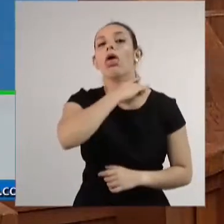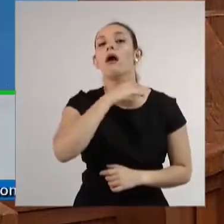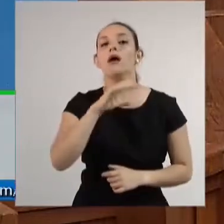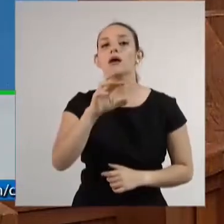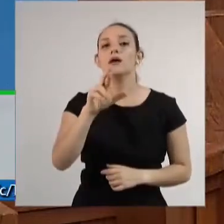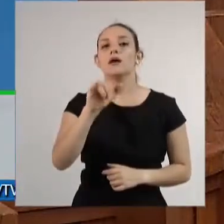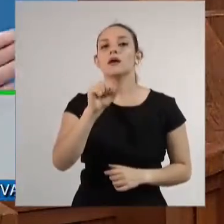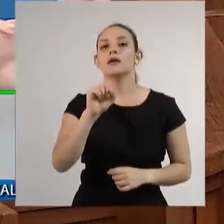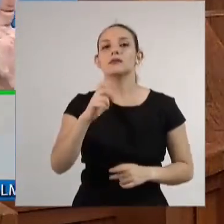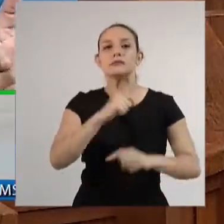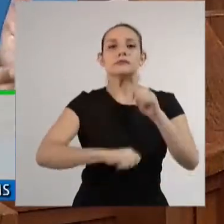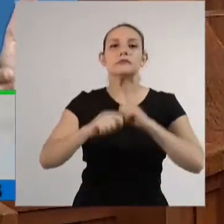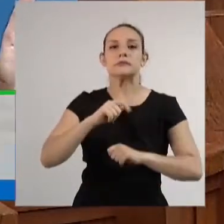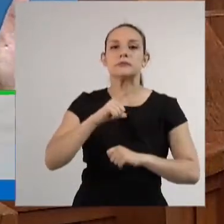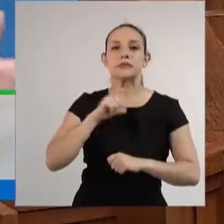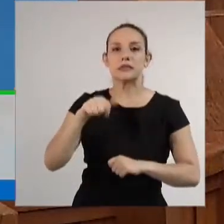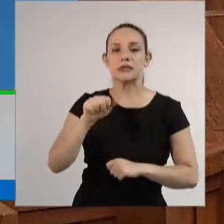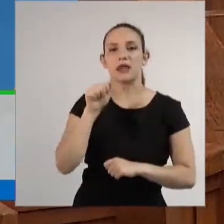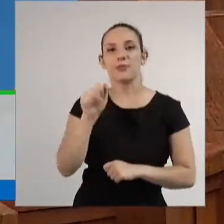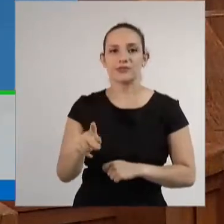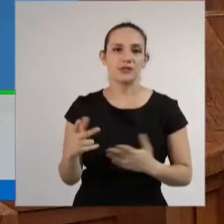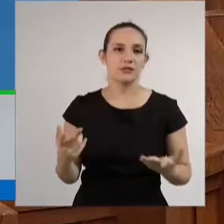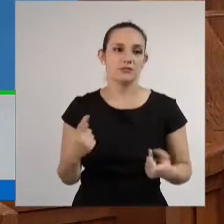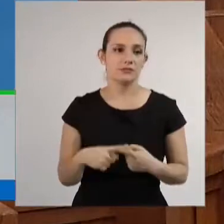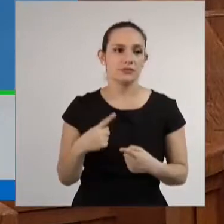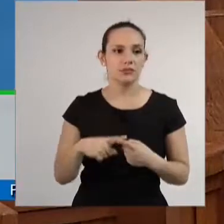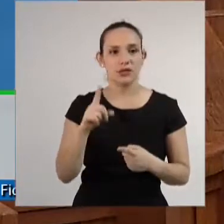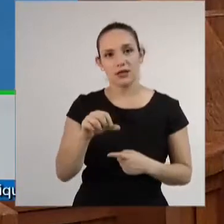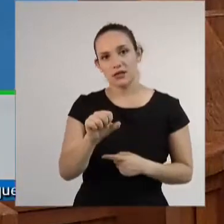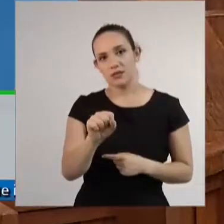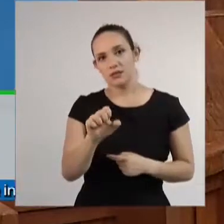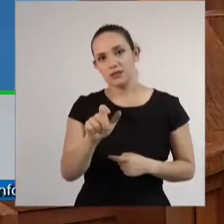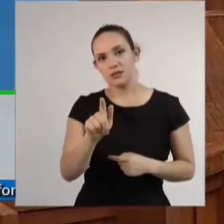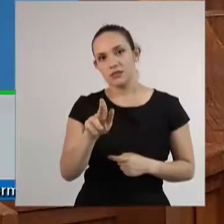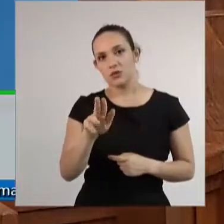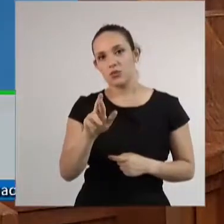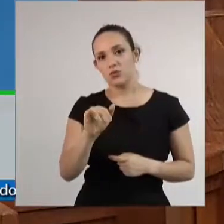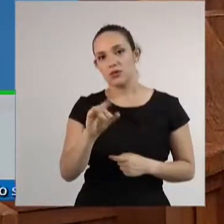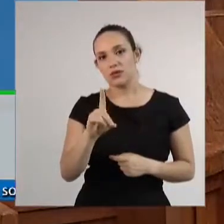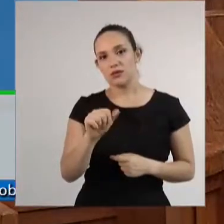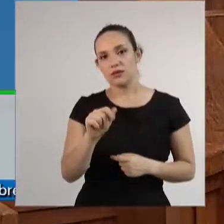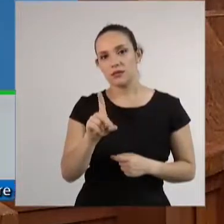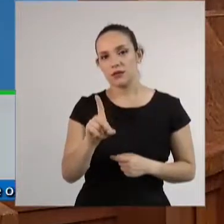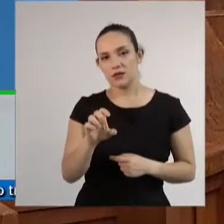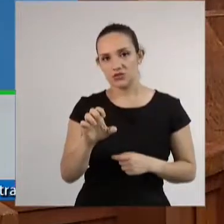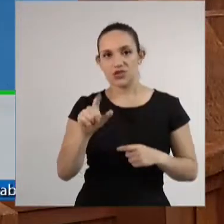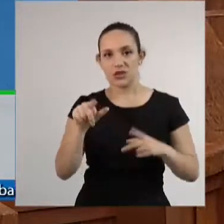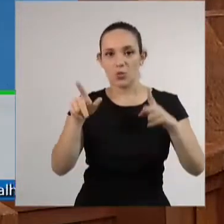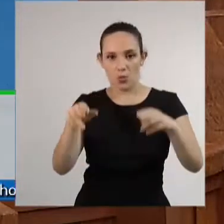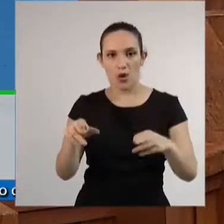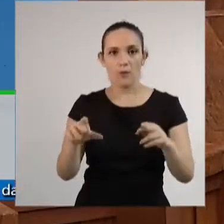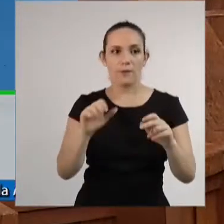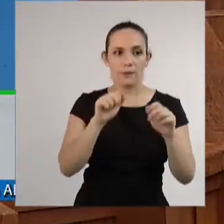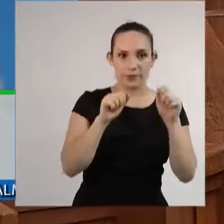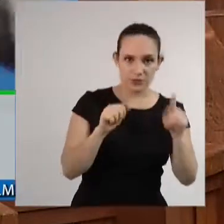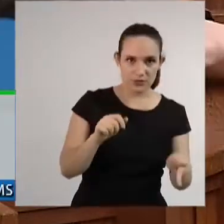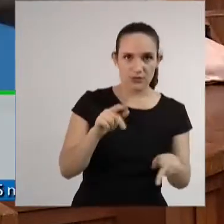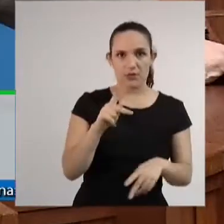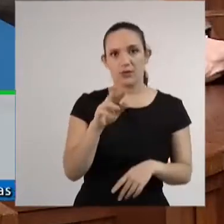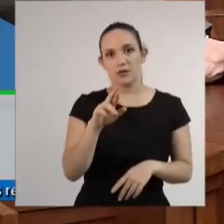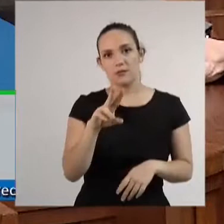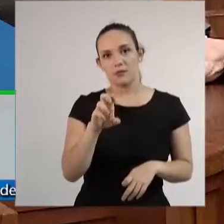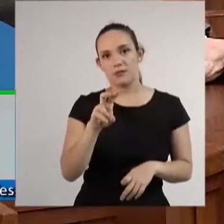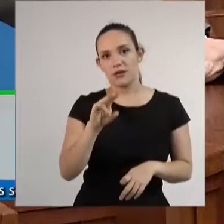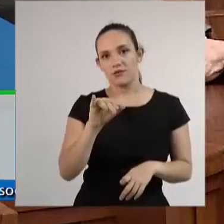na Previdência Social, uma vez que Seguridade Social e Previdência Social caminham juntos. Se nós